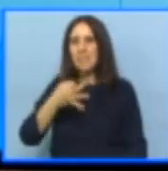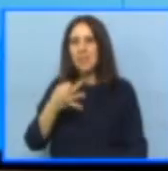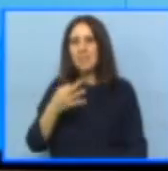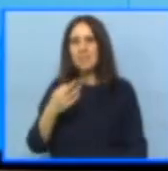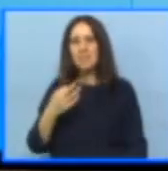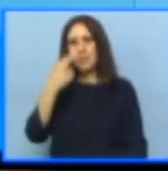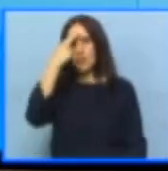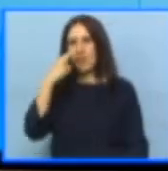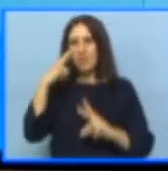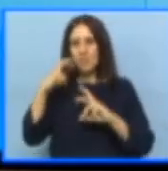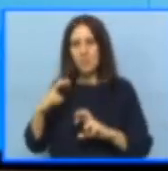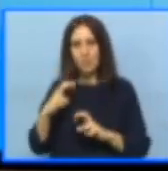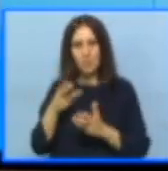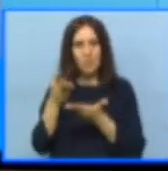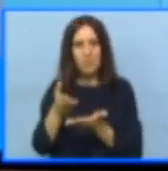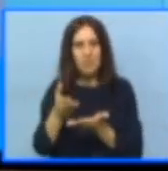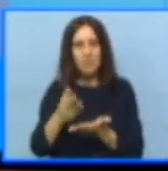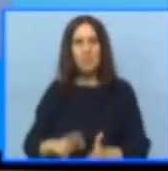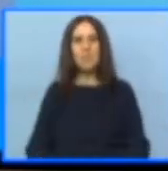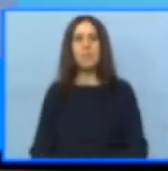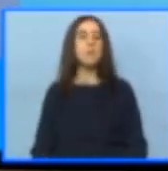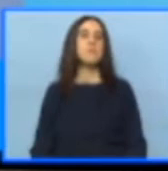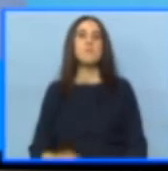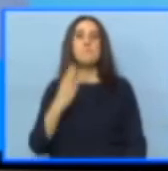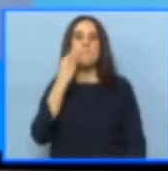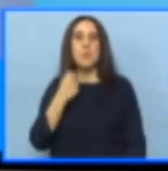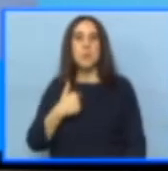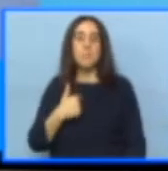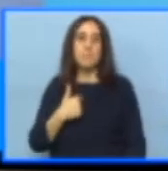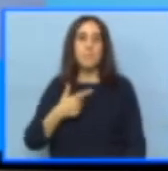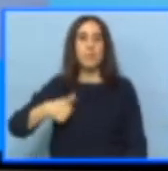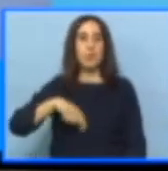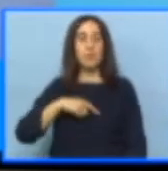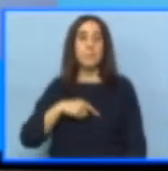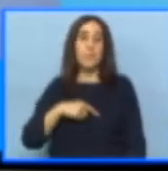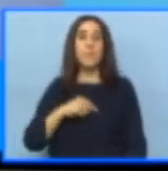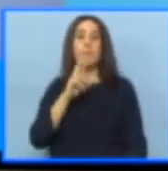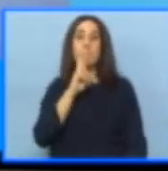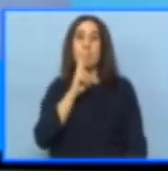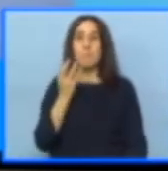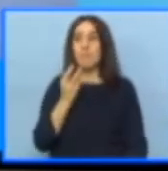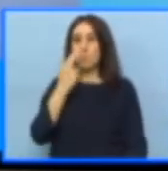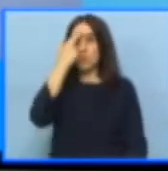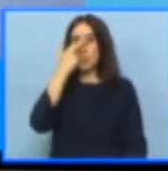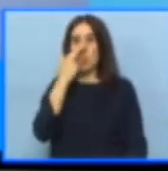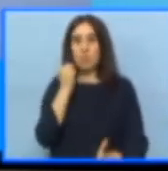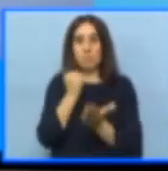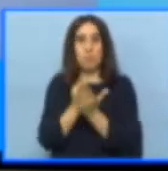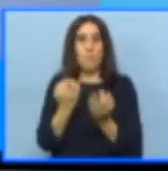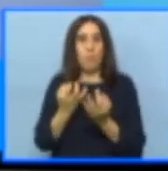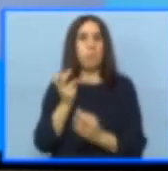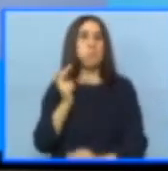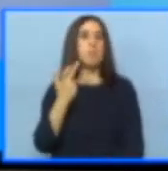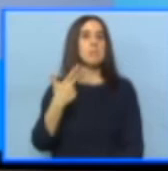da história. É assim, eu julgo que aqui nós, Fátima, evidentemente que é uma questão histórica, porque foi um acontecimento que teve lugar há 100 anos,